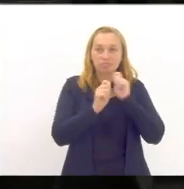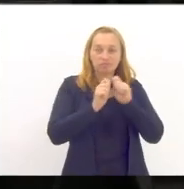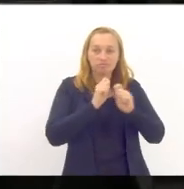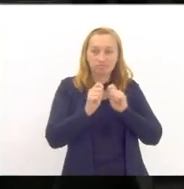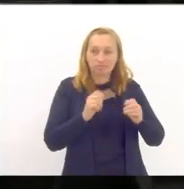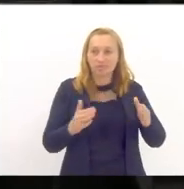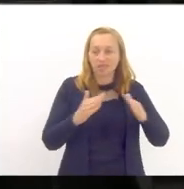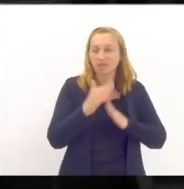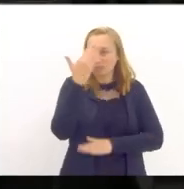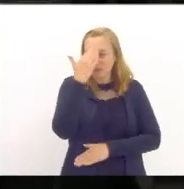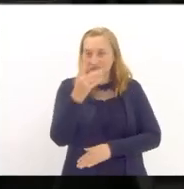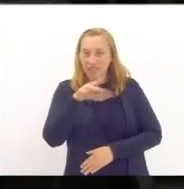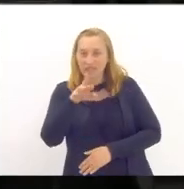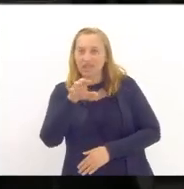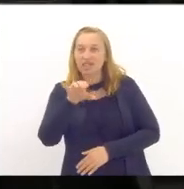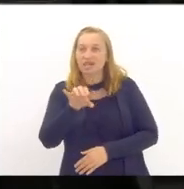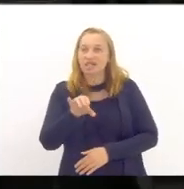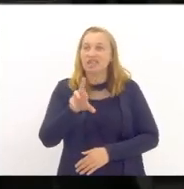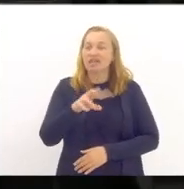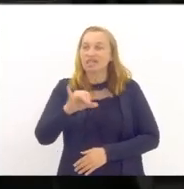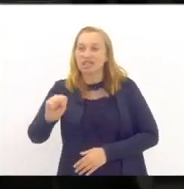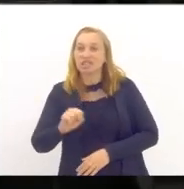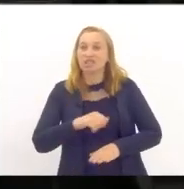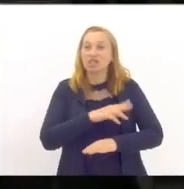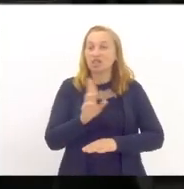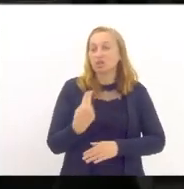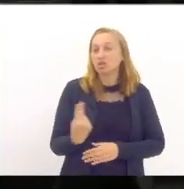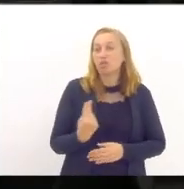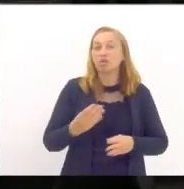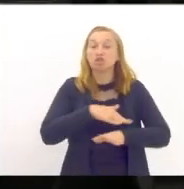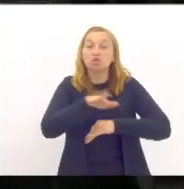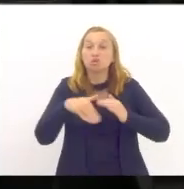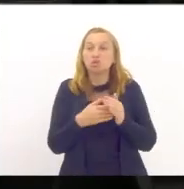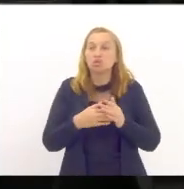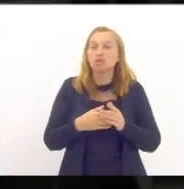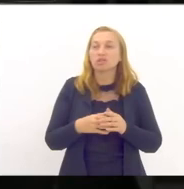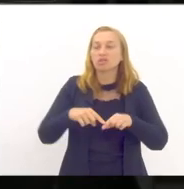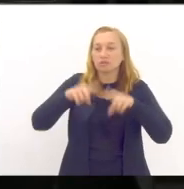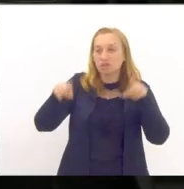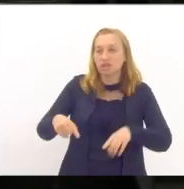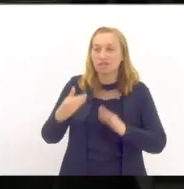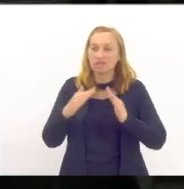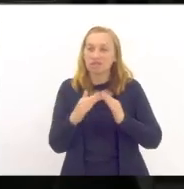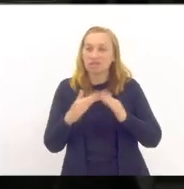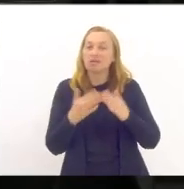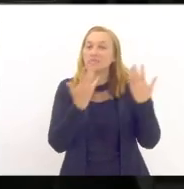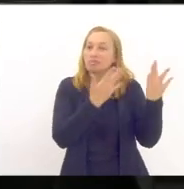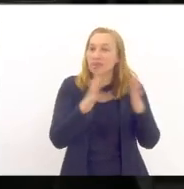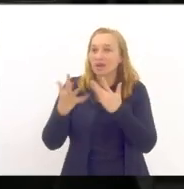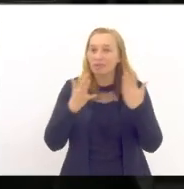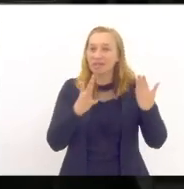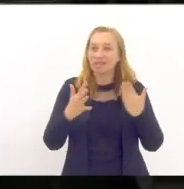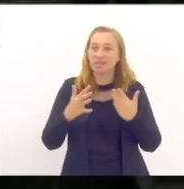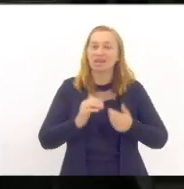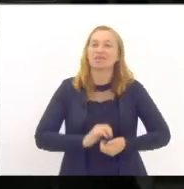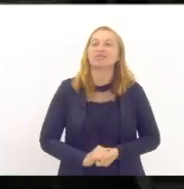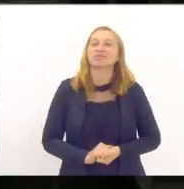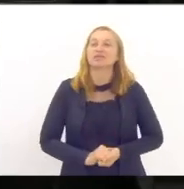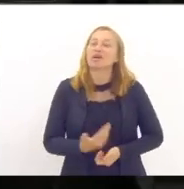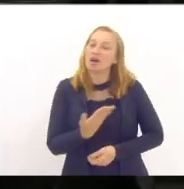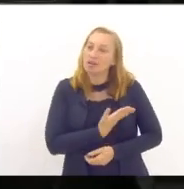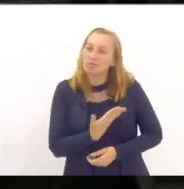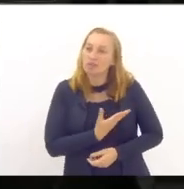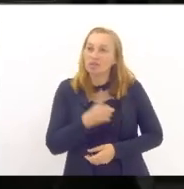casa. Obrigado, Cris. Em nome de todos os funcionários dessa casa, eu queria cumprimentar o meu